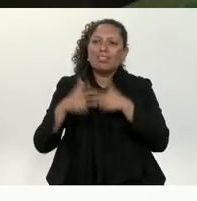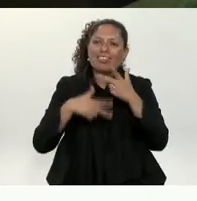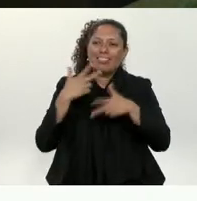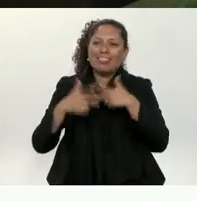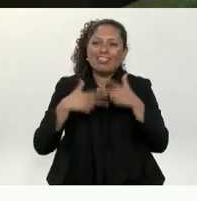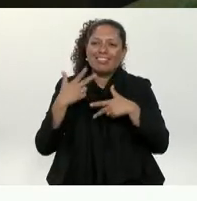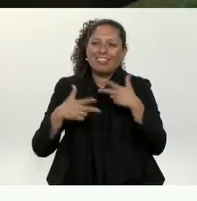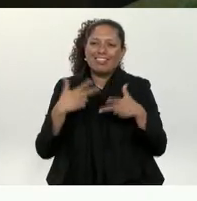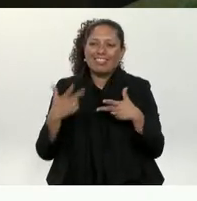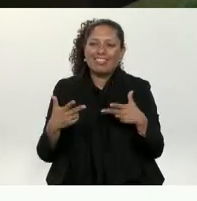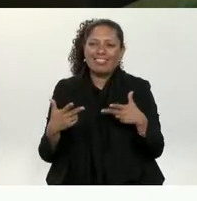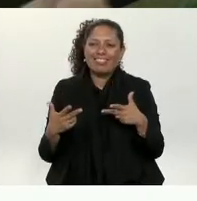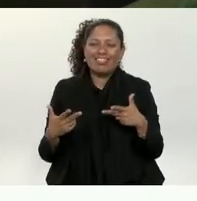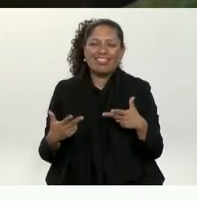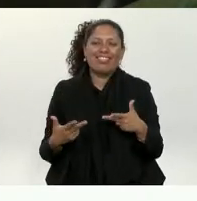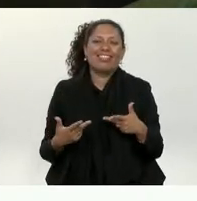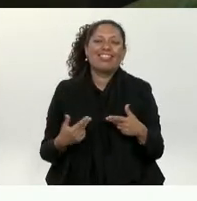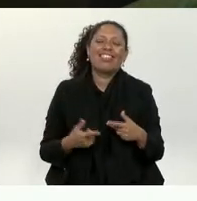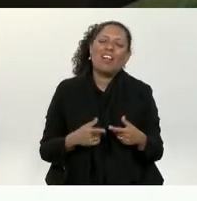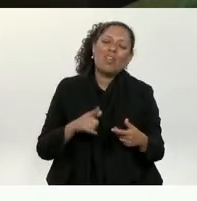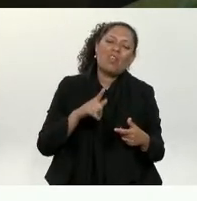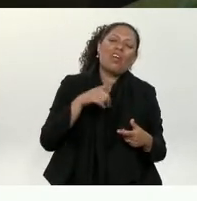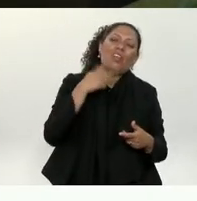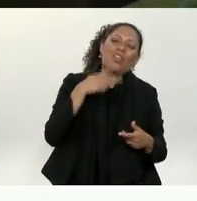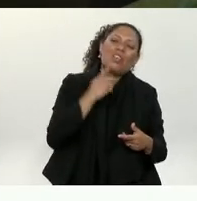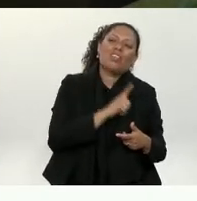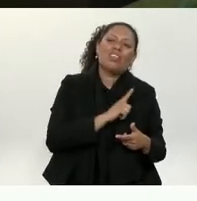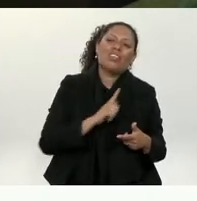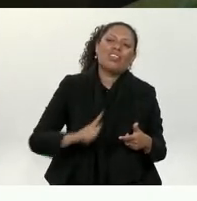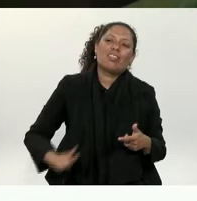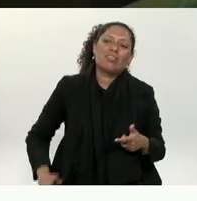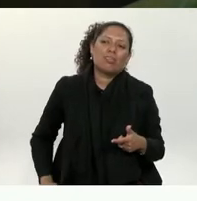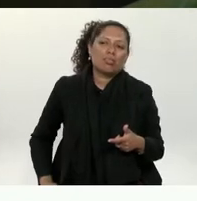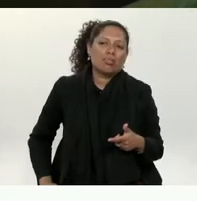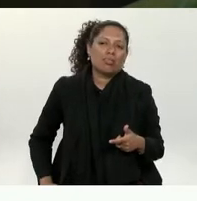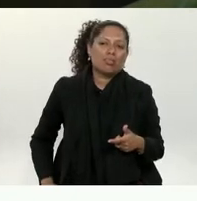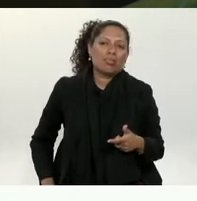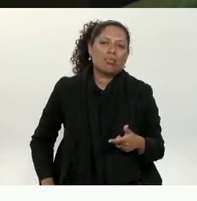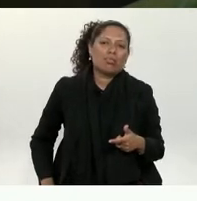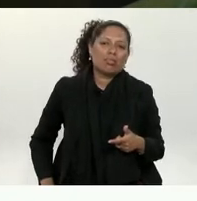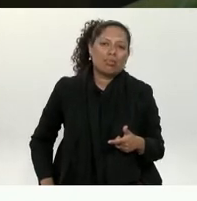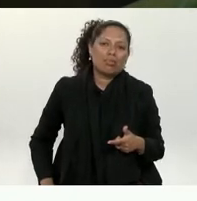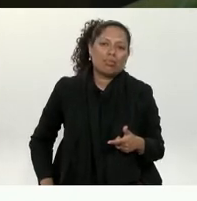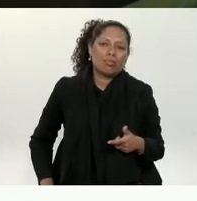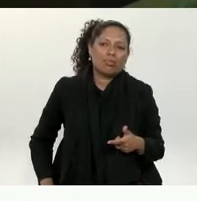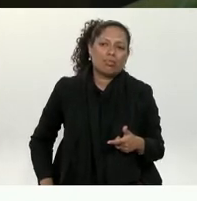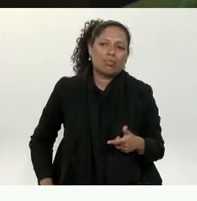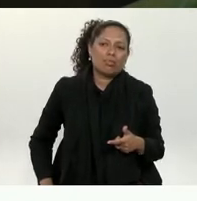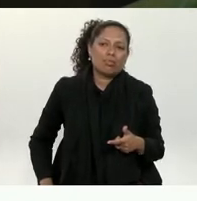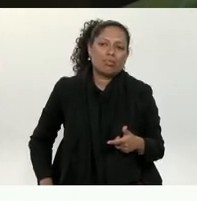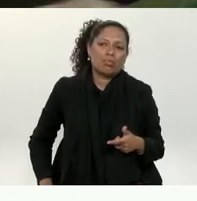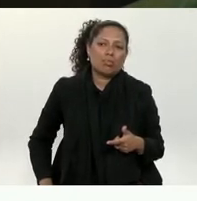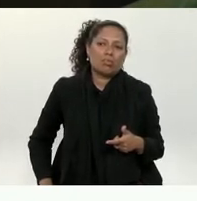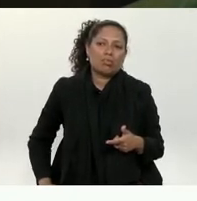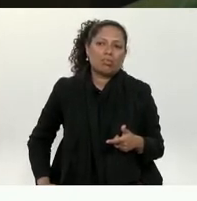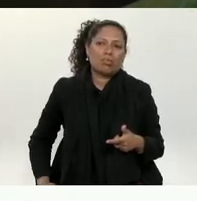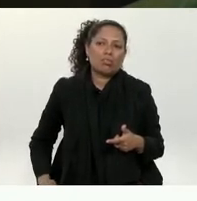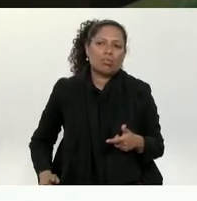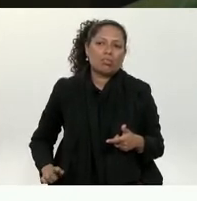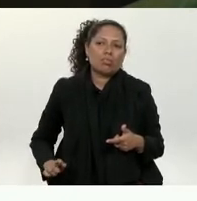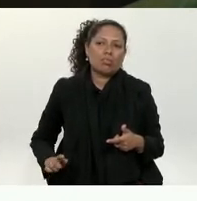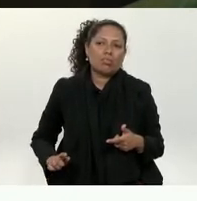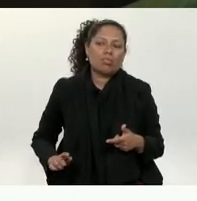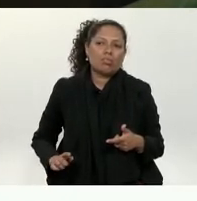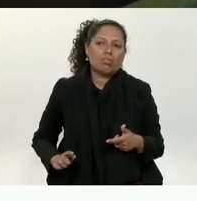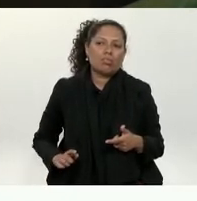que a Angenessa, com ordem do governo, foi esse o termo que ela usou, senhor secretário, e a gente perguntou o governo e ela falou o governo,